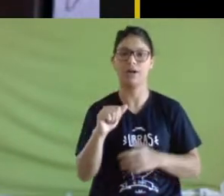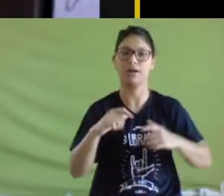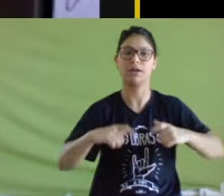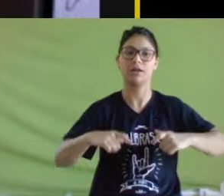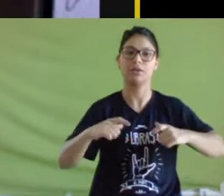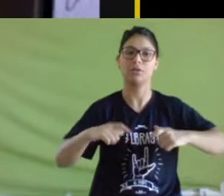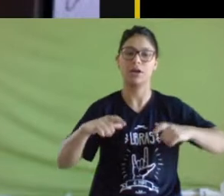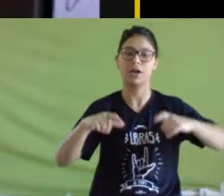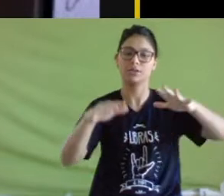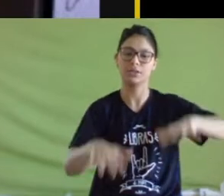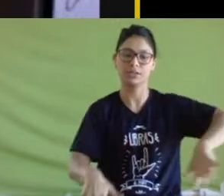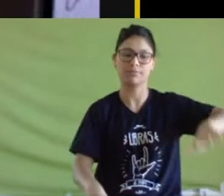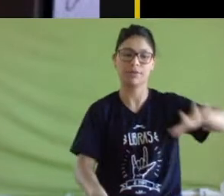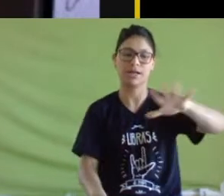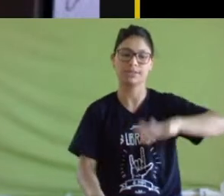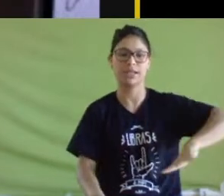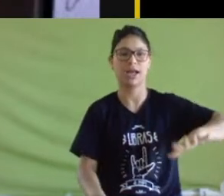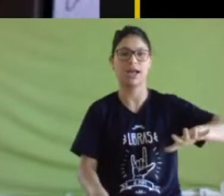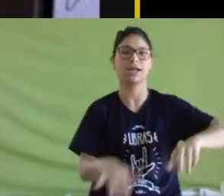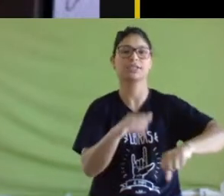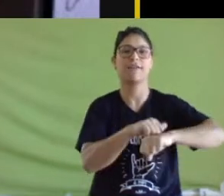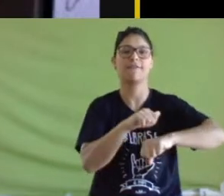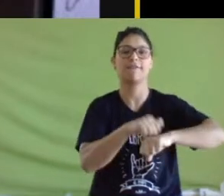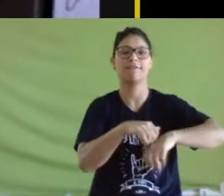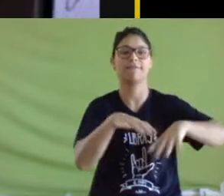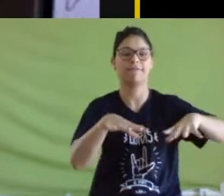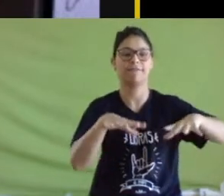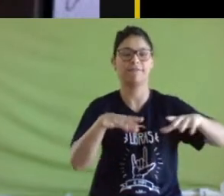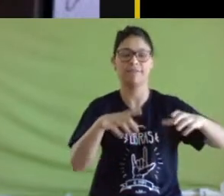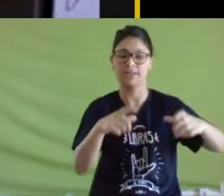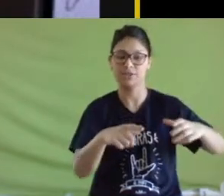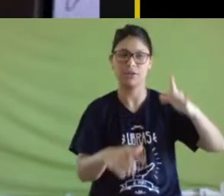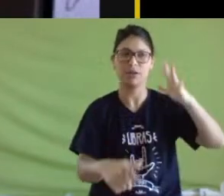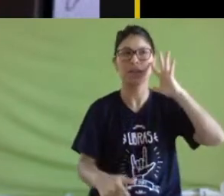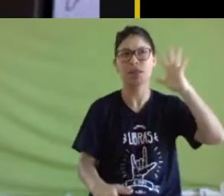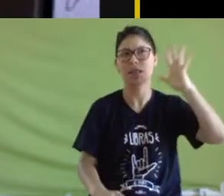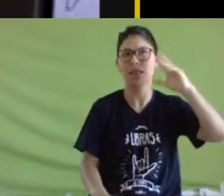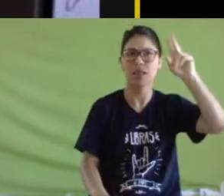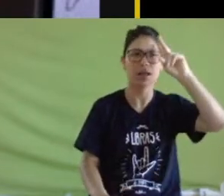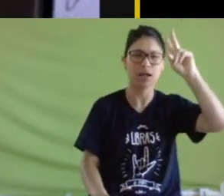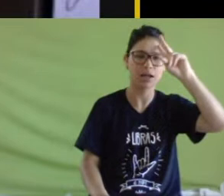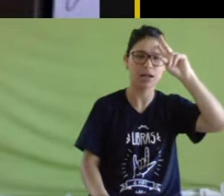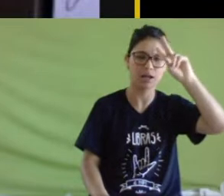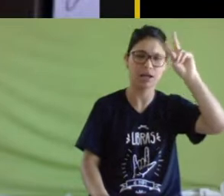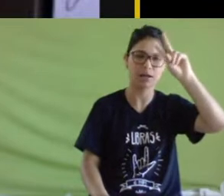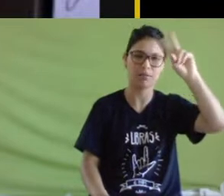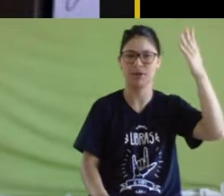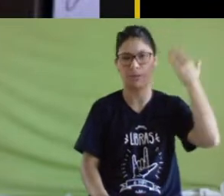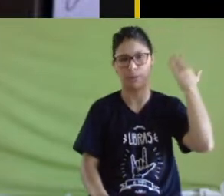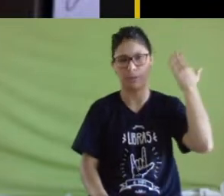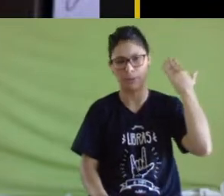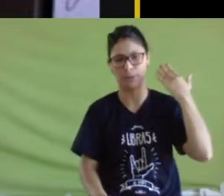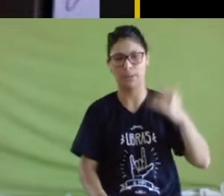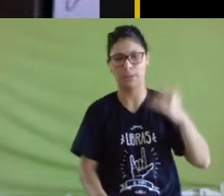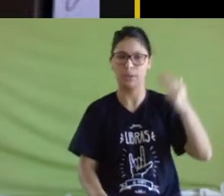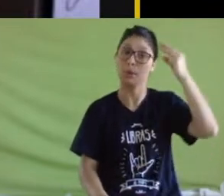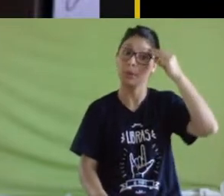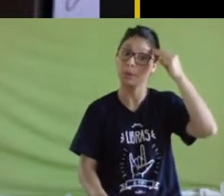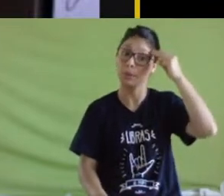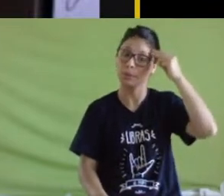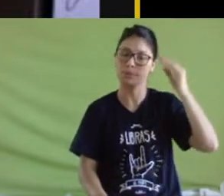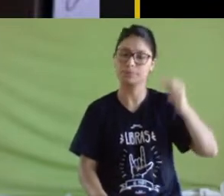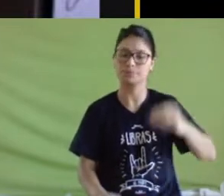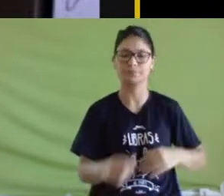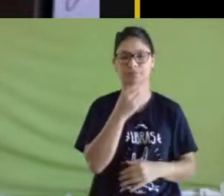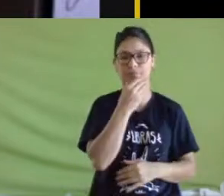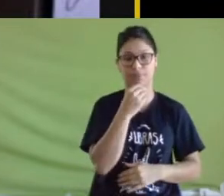lugares espaciais físicos, que a gente lembra numa arte da memória. E o